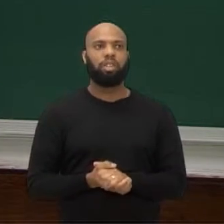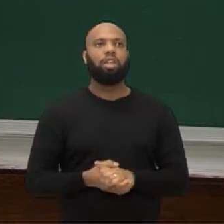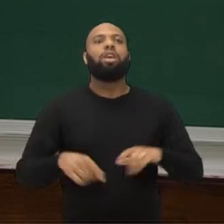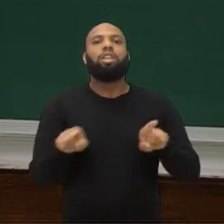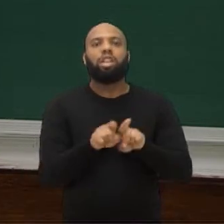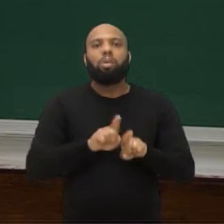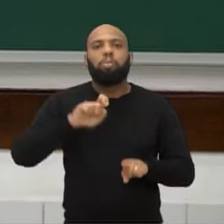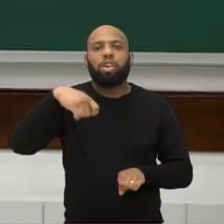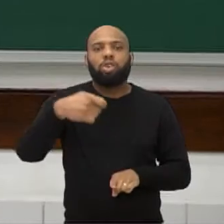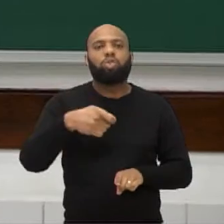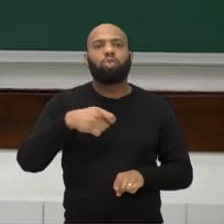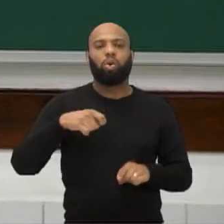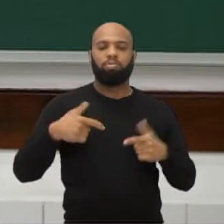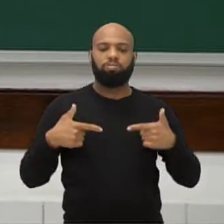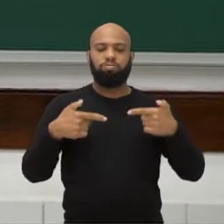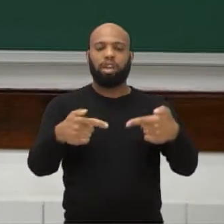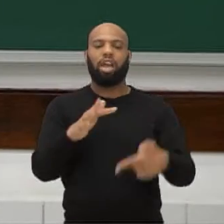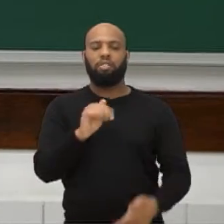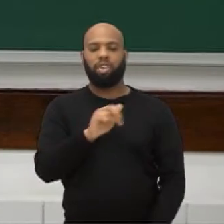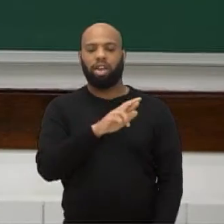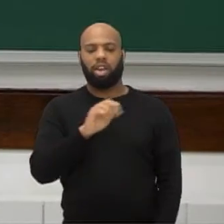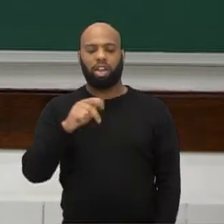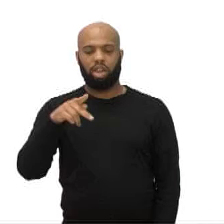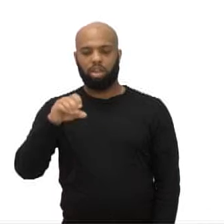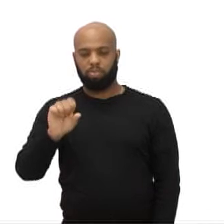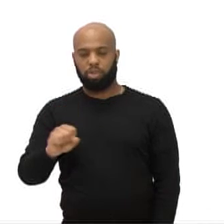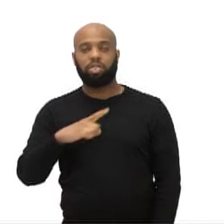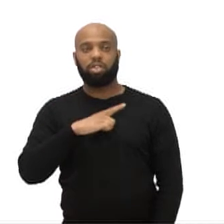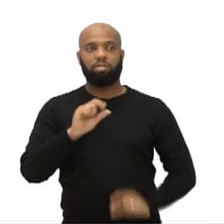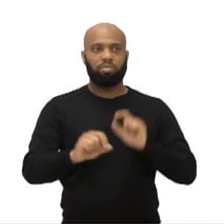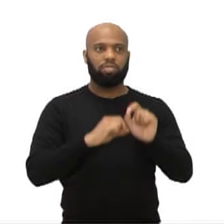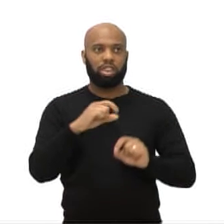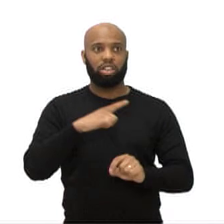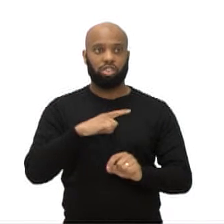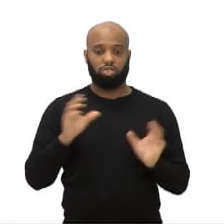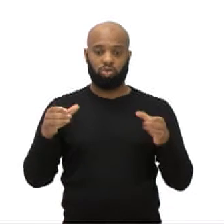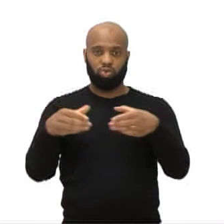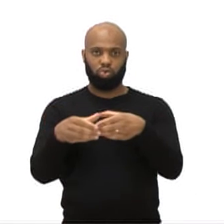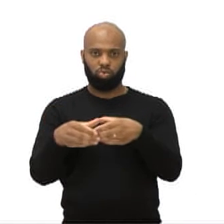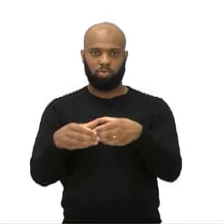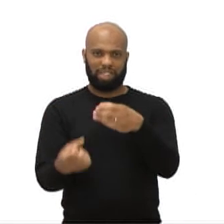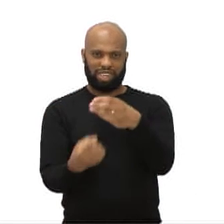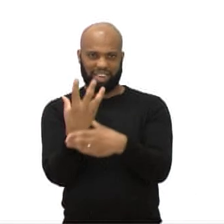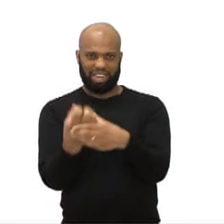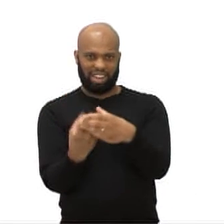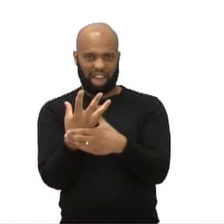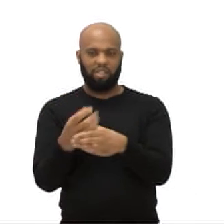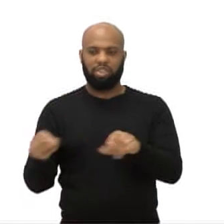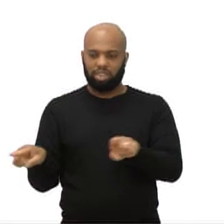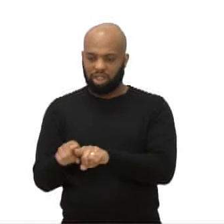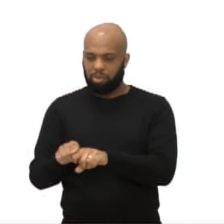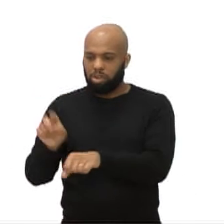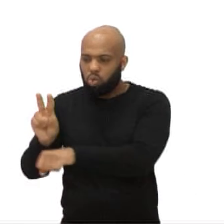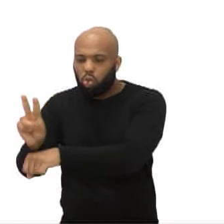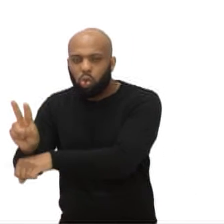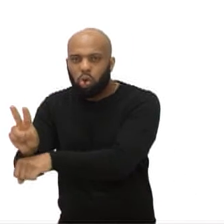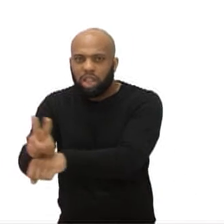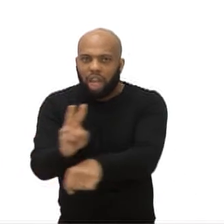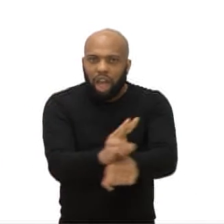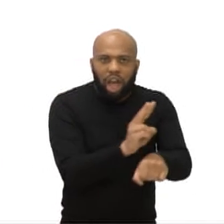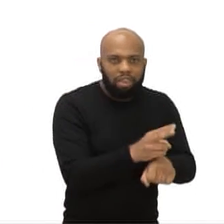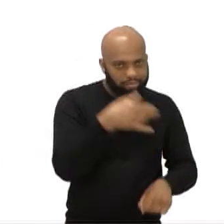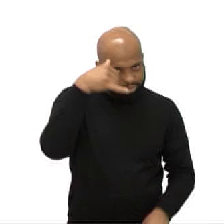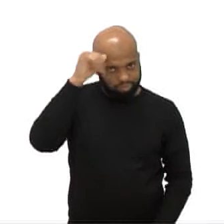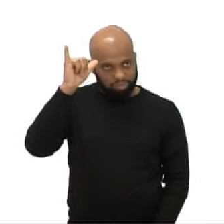Ainda sobre o contexto da Guerra dos Farrapos, os estancieiros gaúchos, ou os criadores de gado, estavam insatisfeitos com